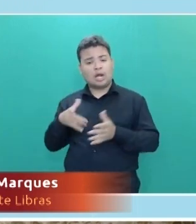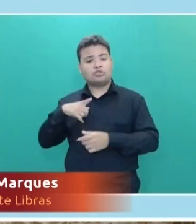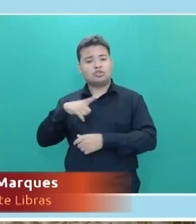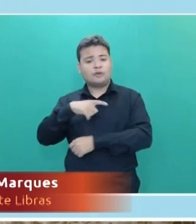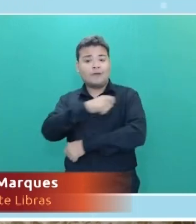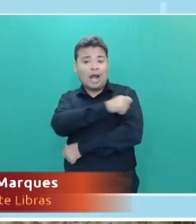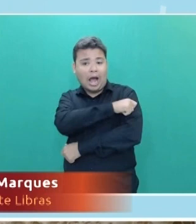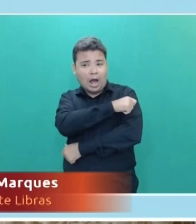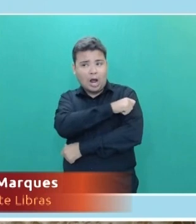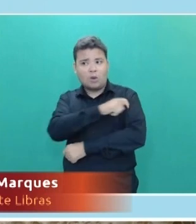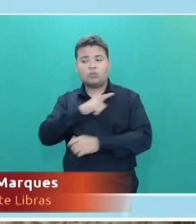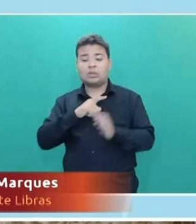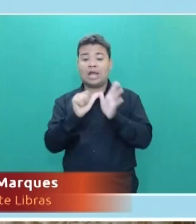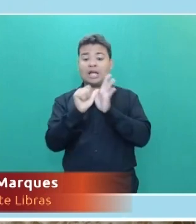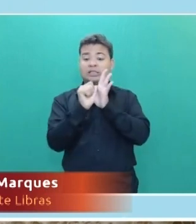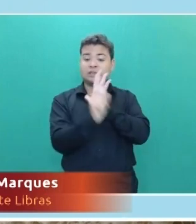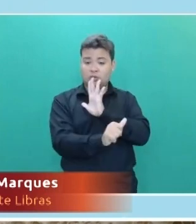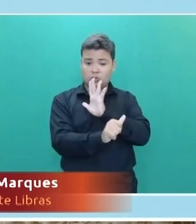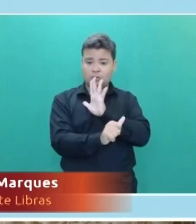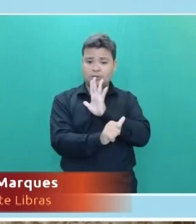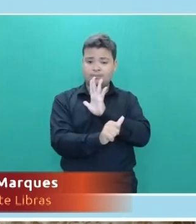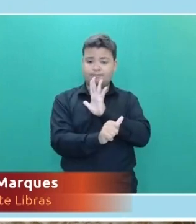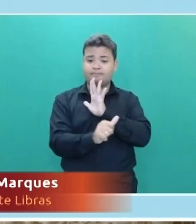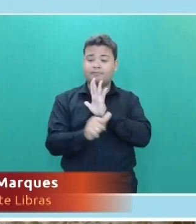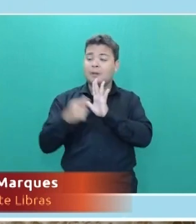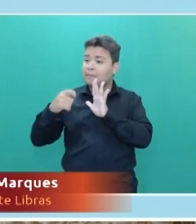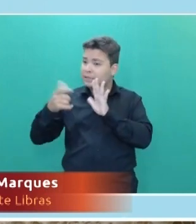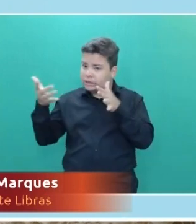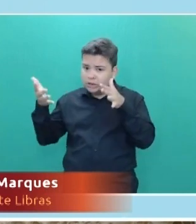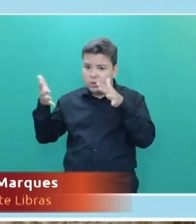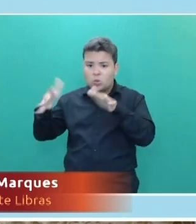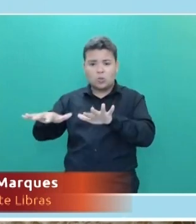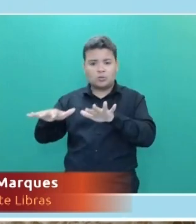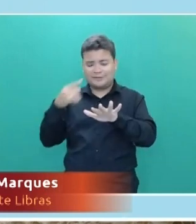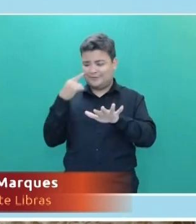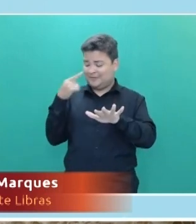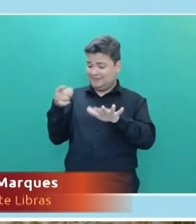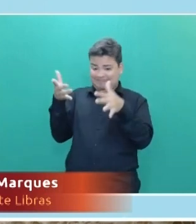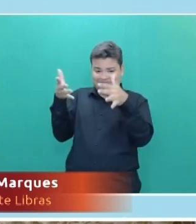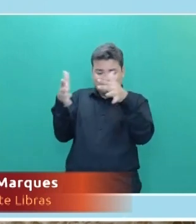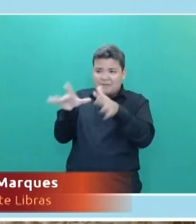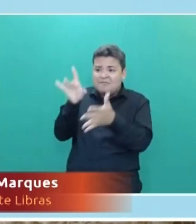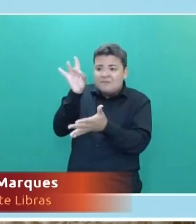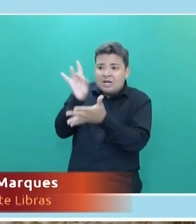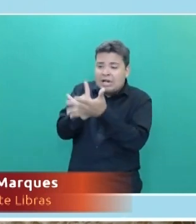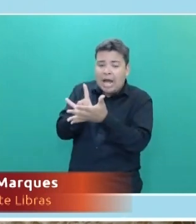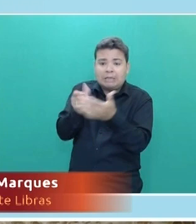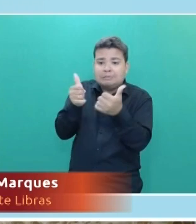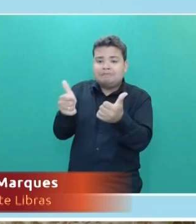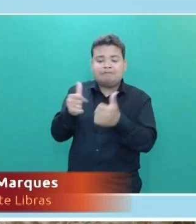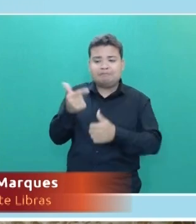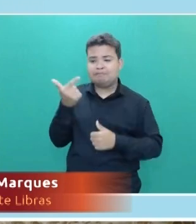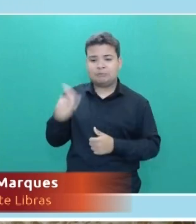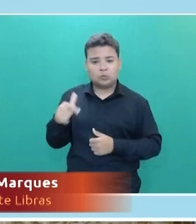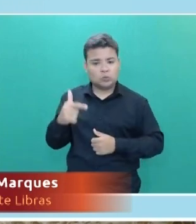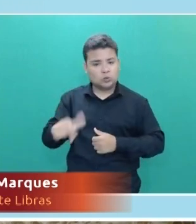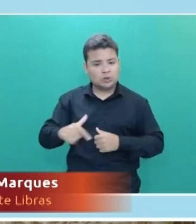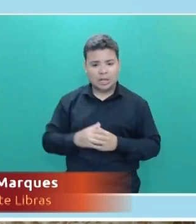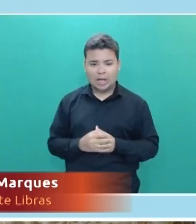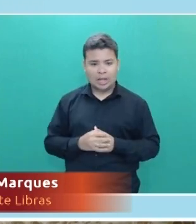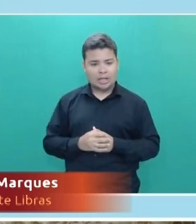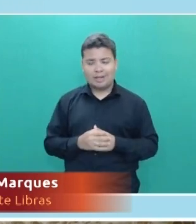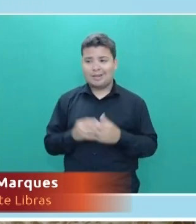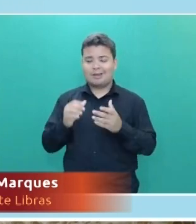você tem que... É a inclusão que não funciona, que não é inclusiva de fato, porque você não tem esse alcance